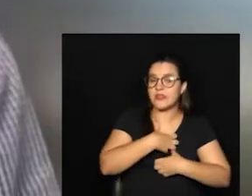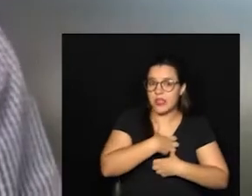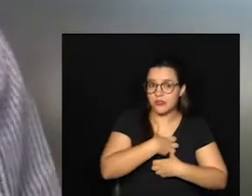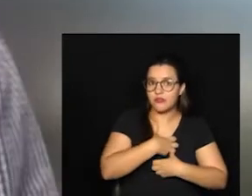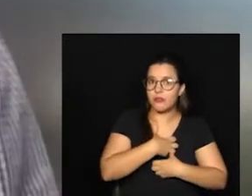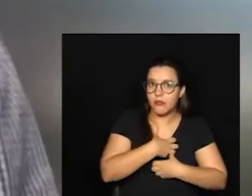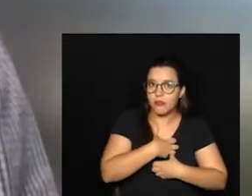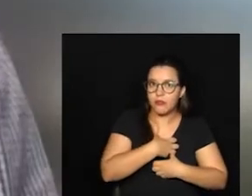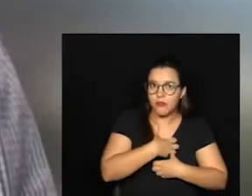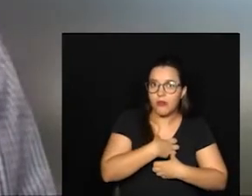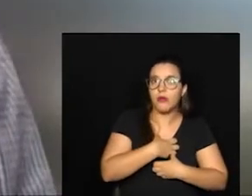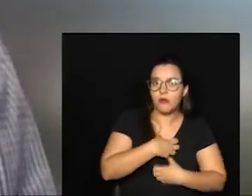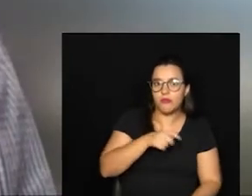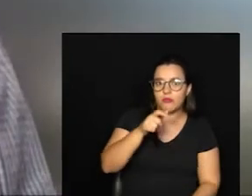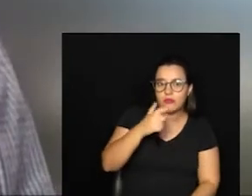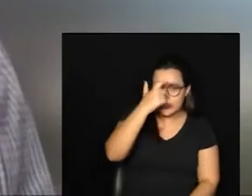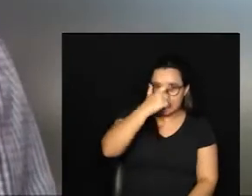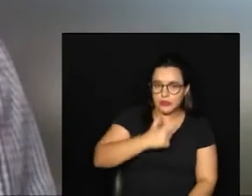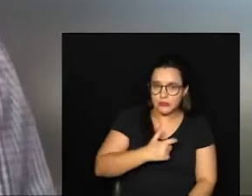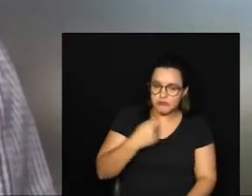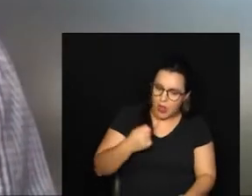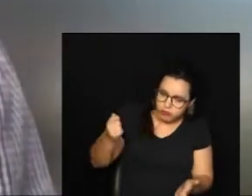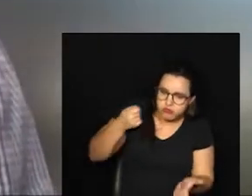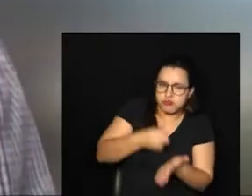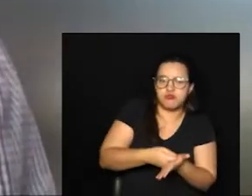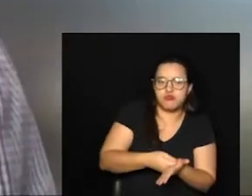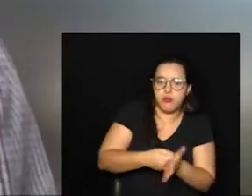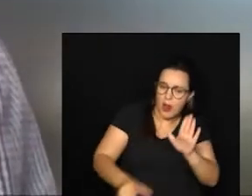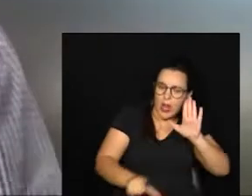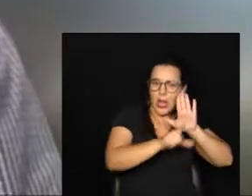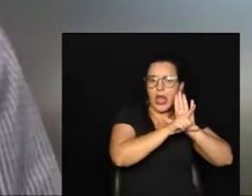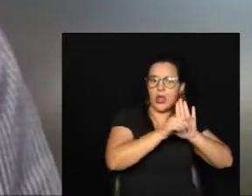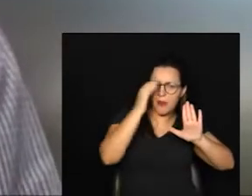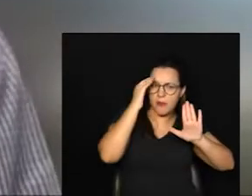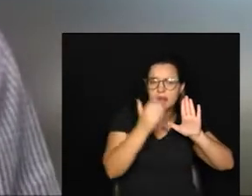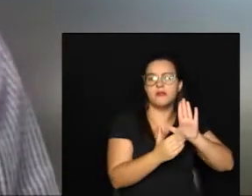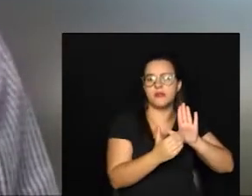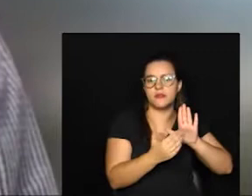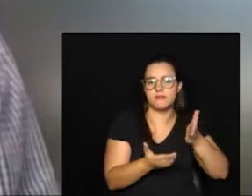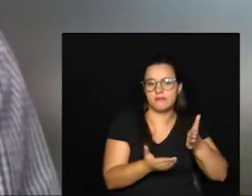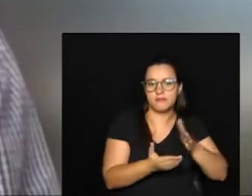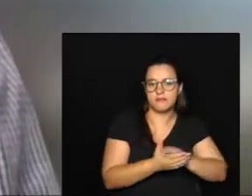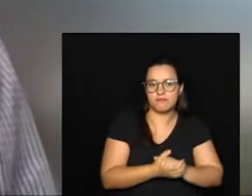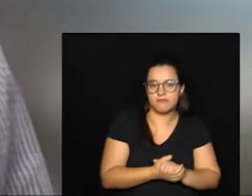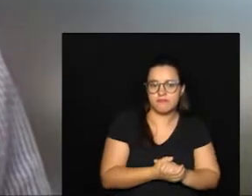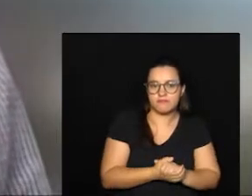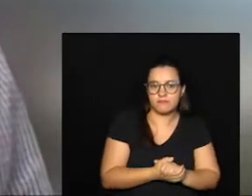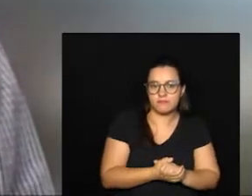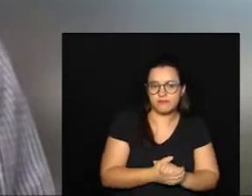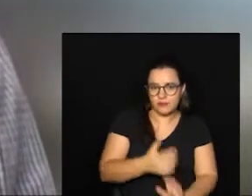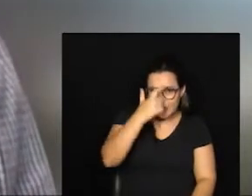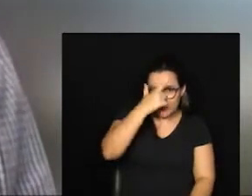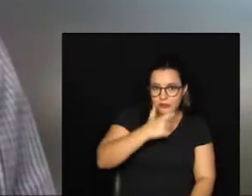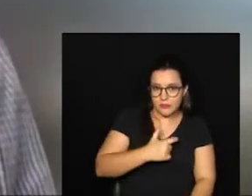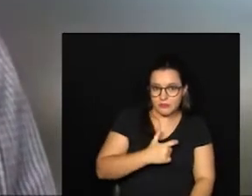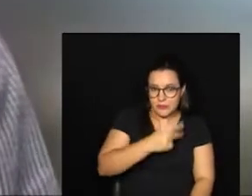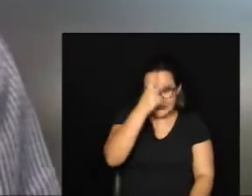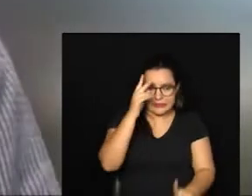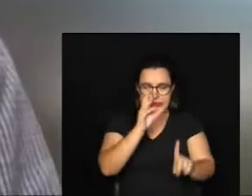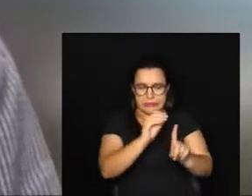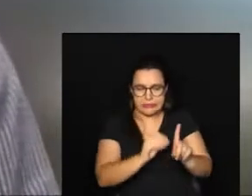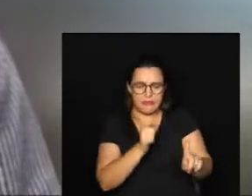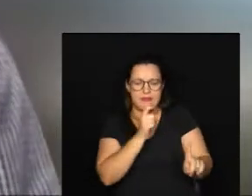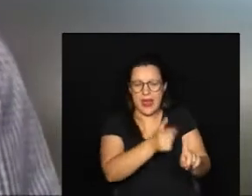conduta ela tem por objetivo ser mais repreendida pelo nosso legislador. Consequentemente, essa conduta da importunação sexual,